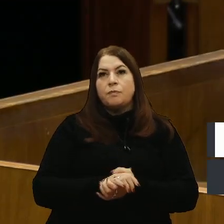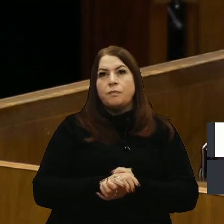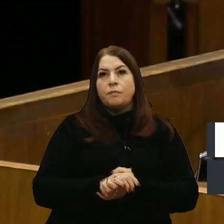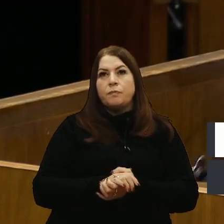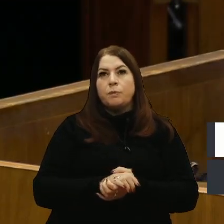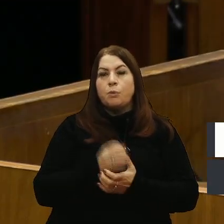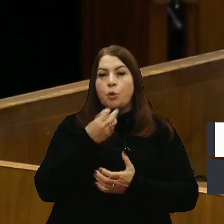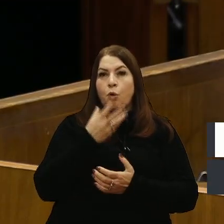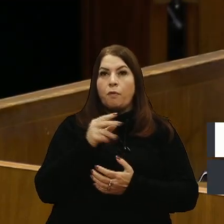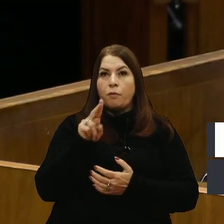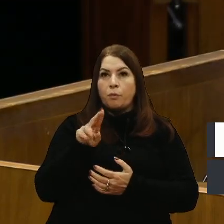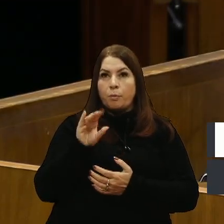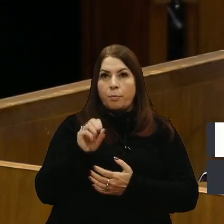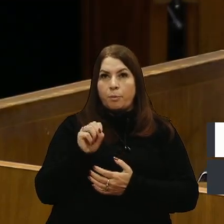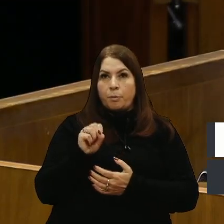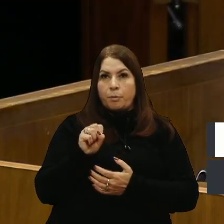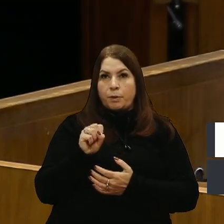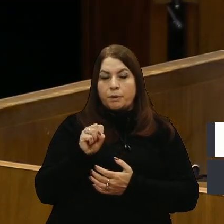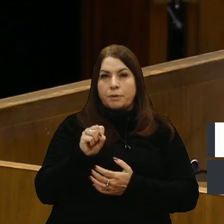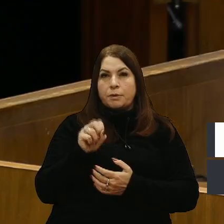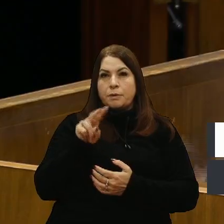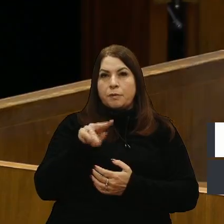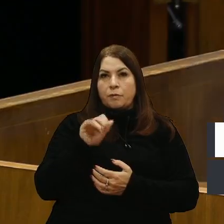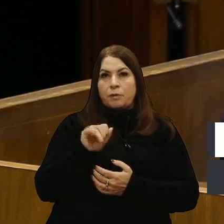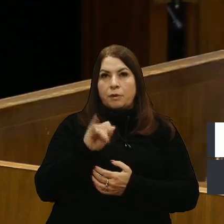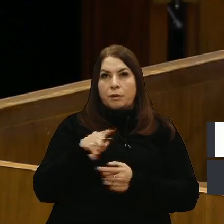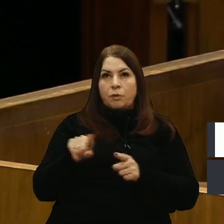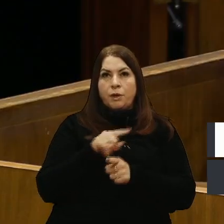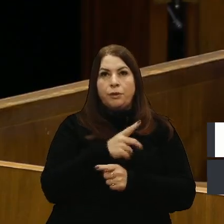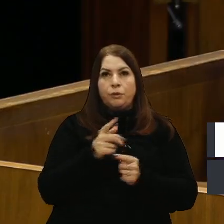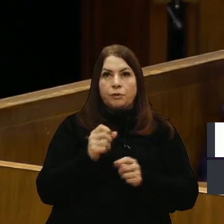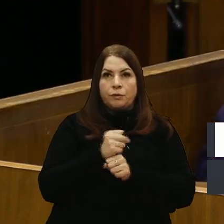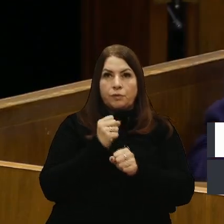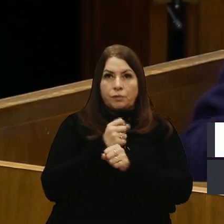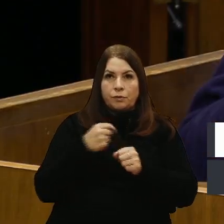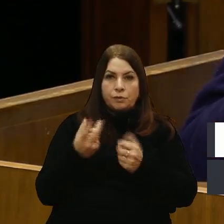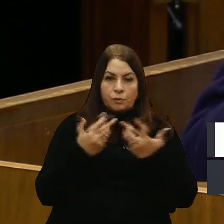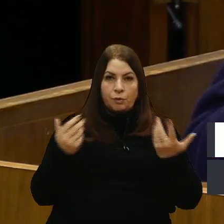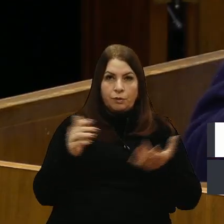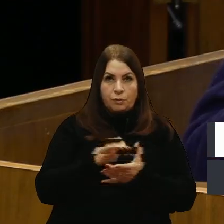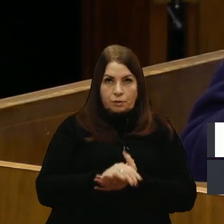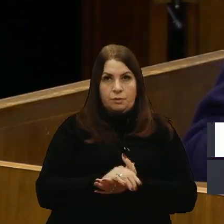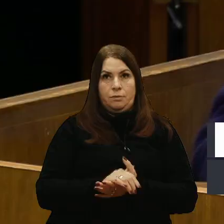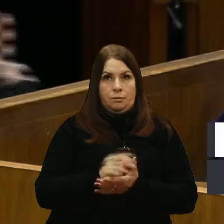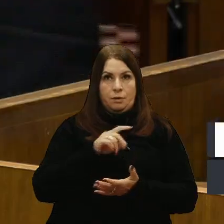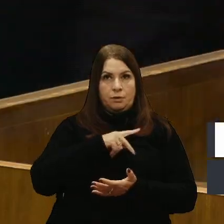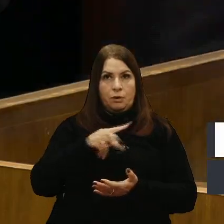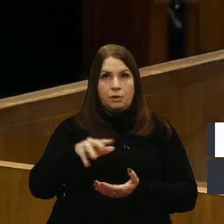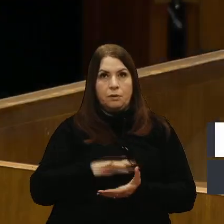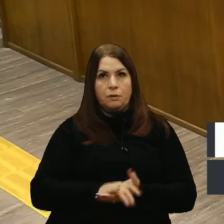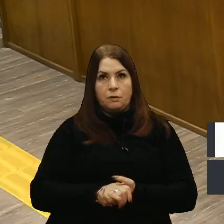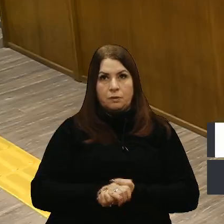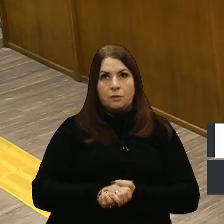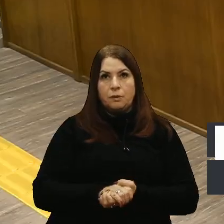uma nova UBS no Vila IP. Isso é uma construção de muitas mãos. Era isso, senhor presidente.